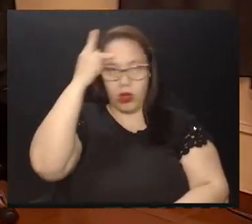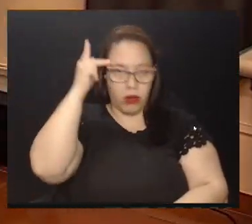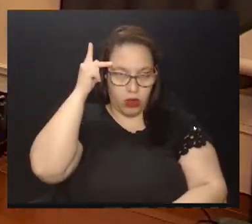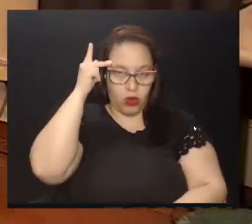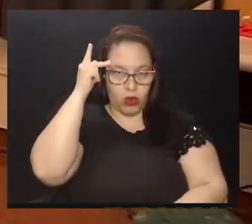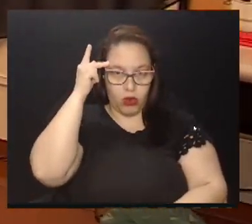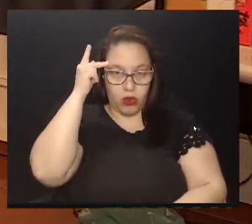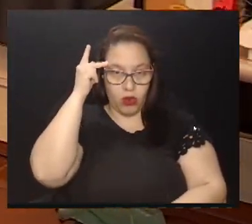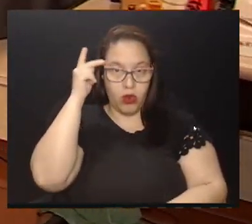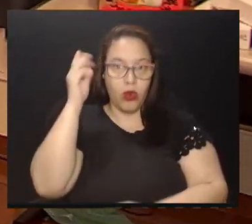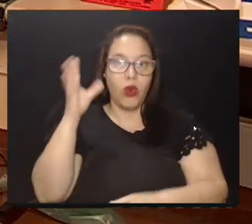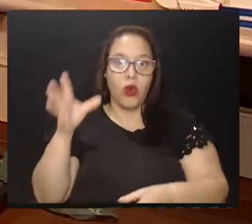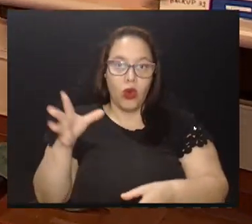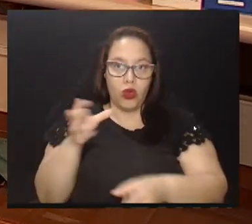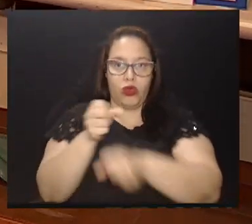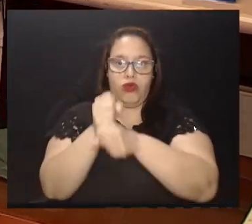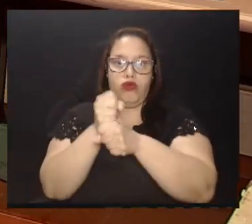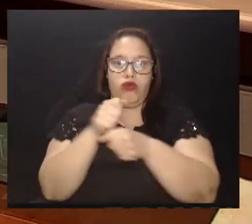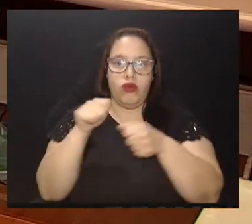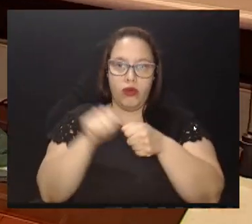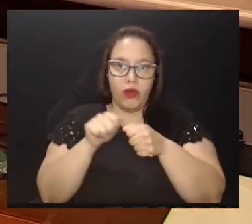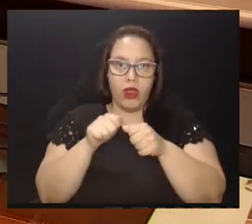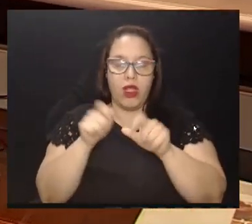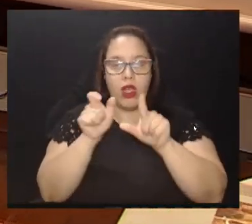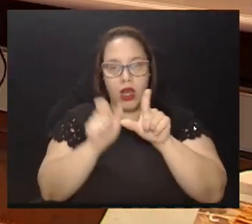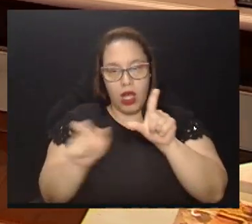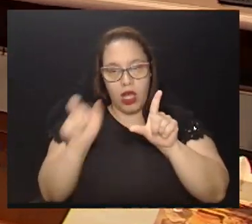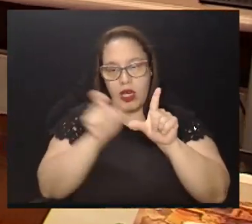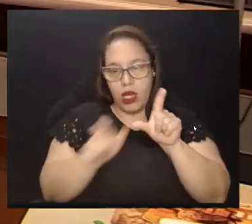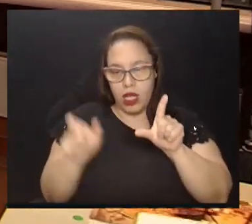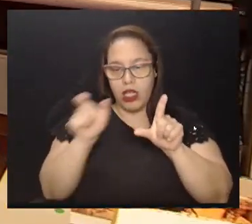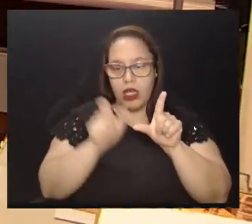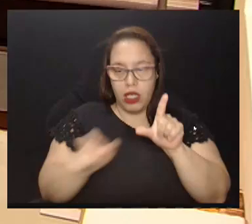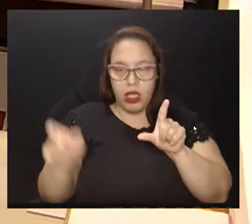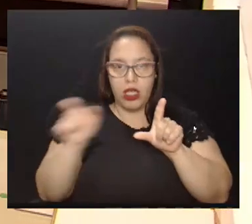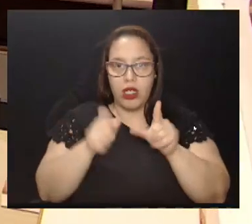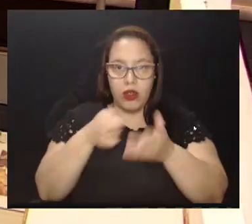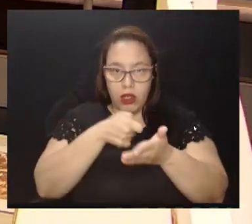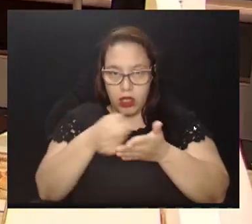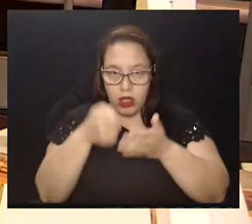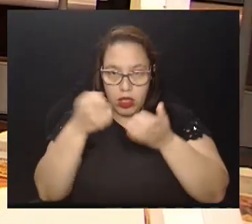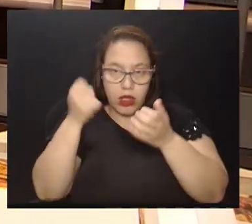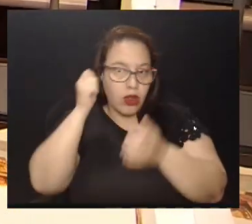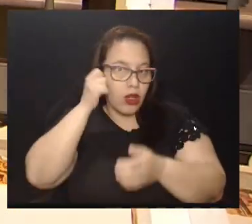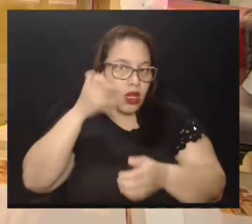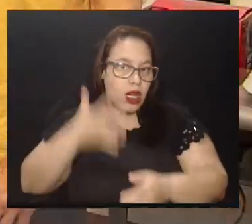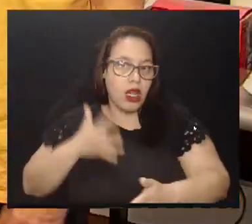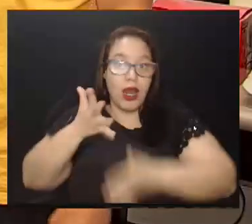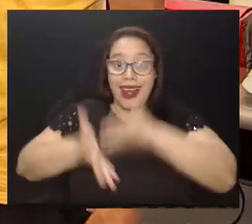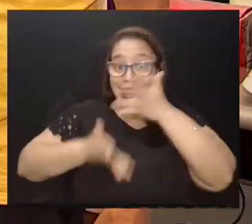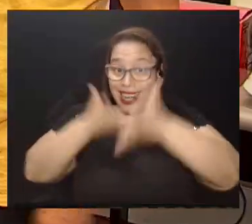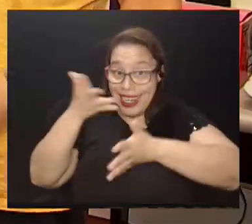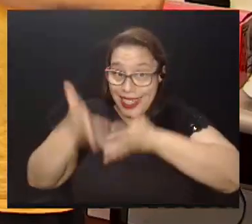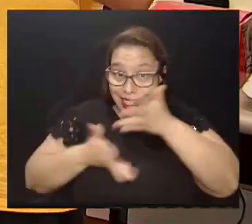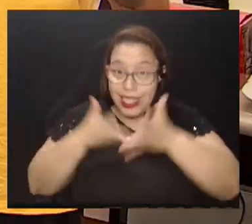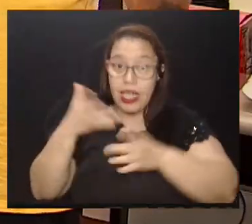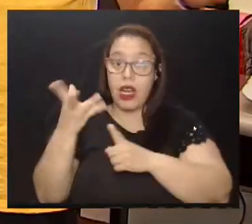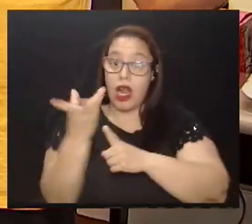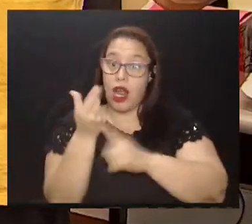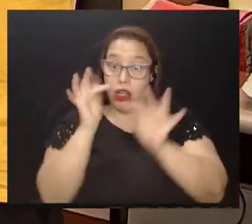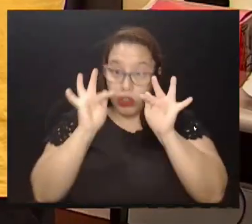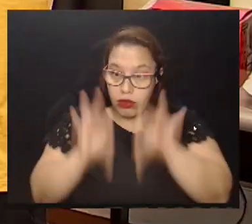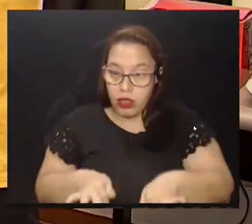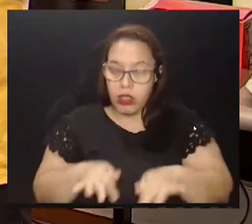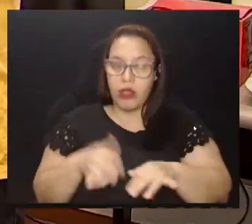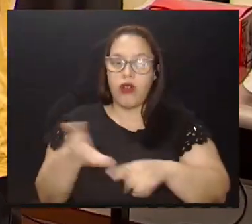tudo, fazem legendagem, legendas descritivas, libras, arte final, animação,